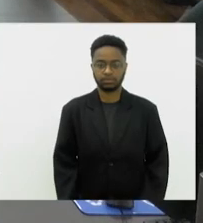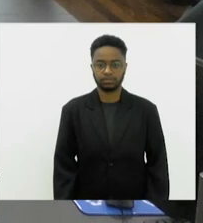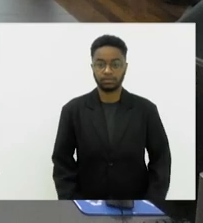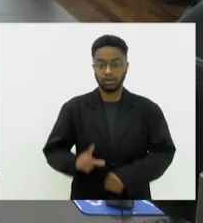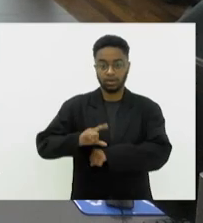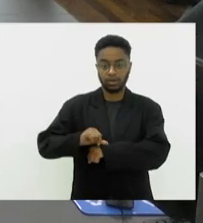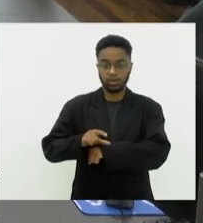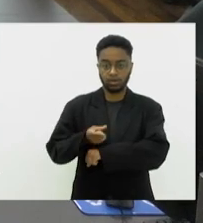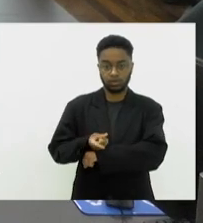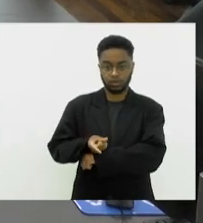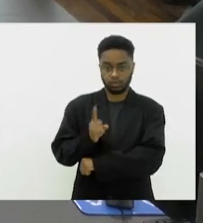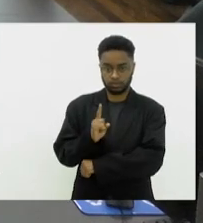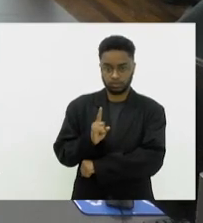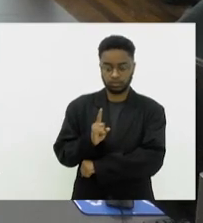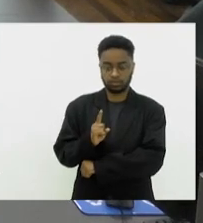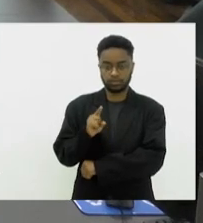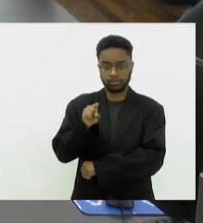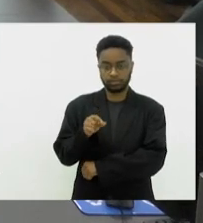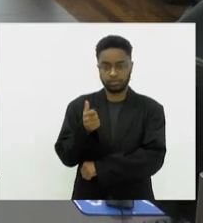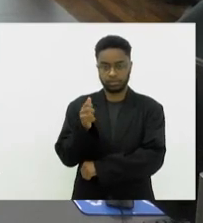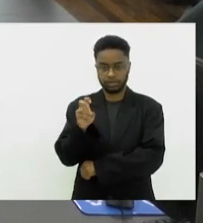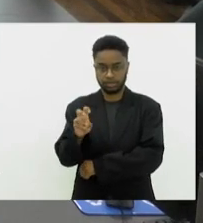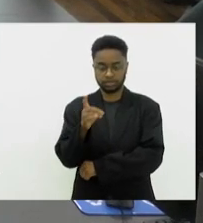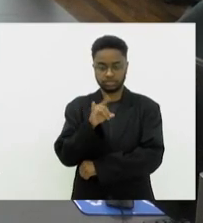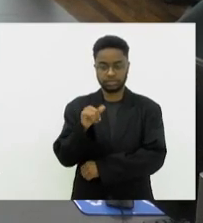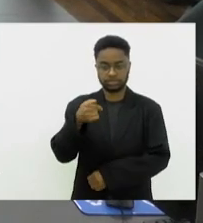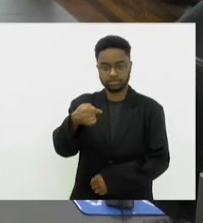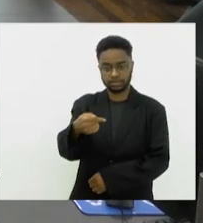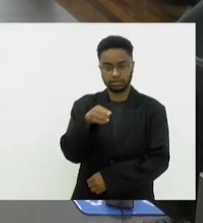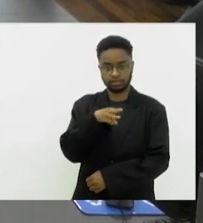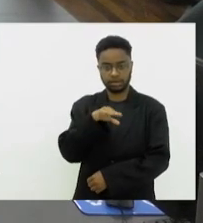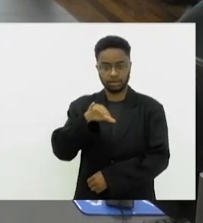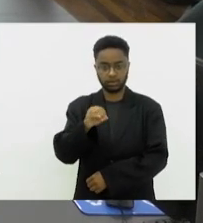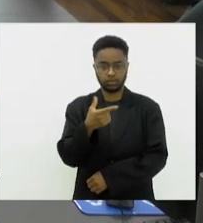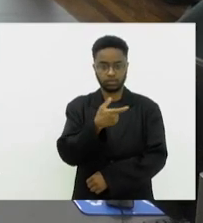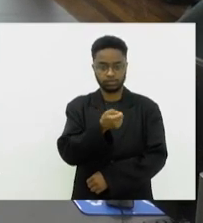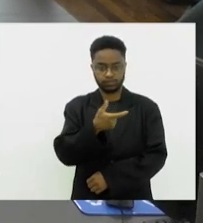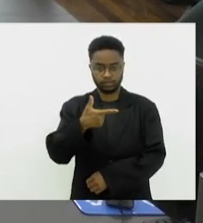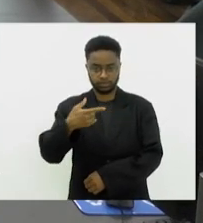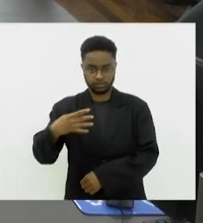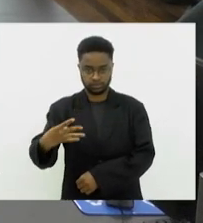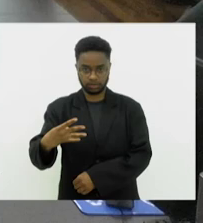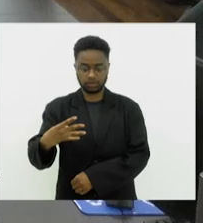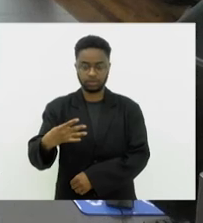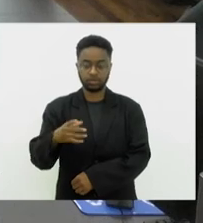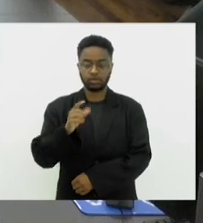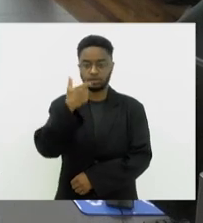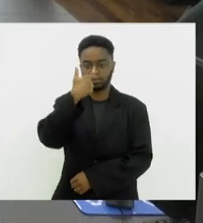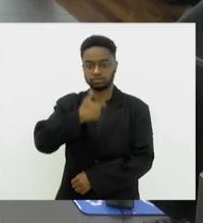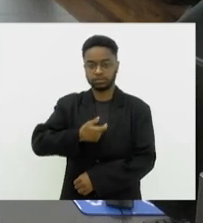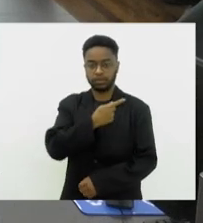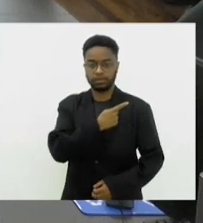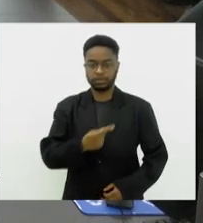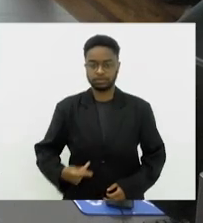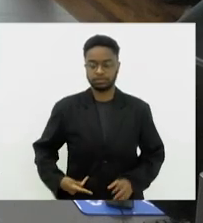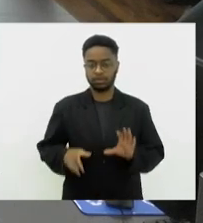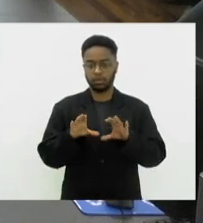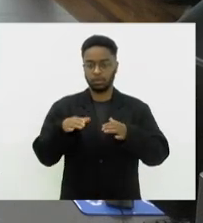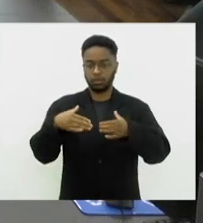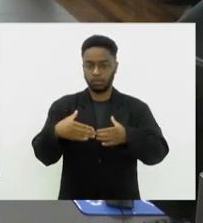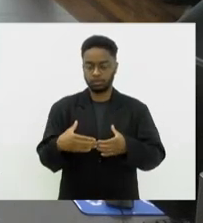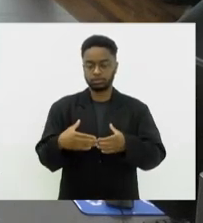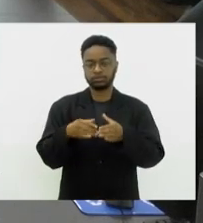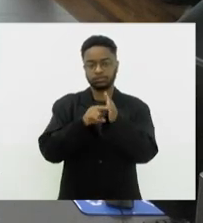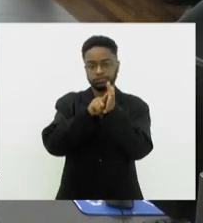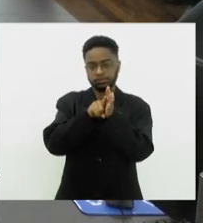às 13:15 do dia 7 de Maio de 2024 na condição de Presidenta da comissão parlamentar